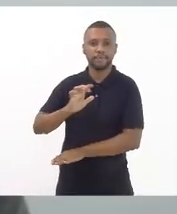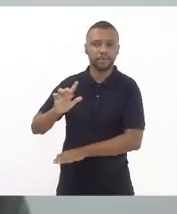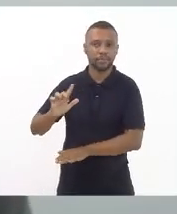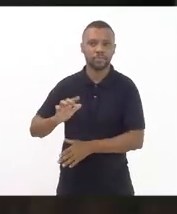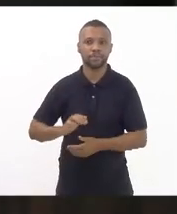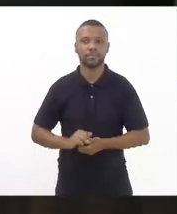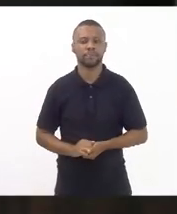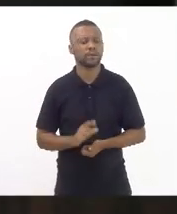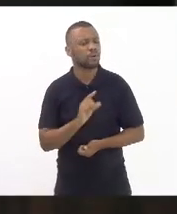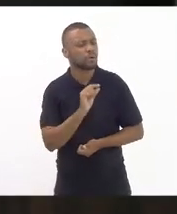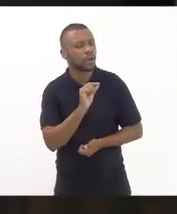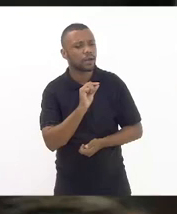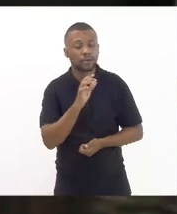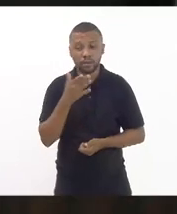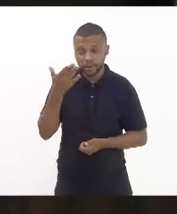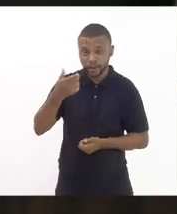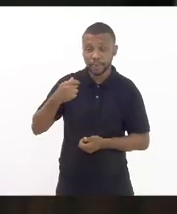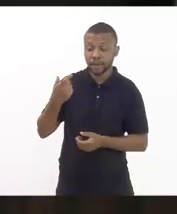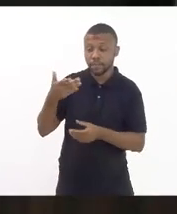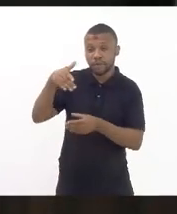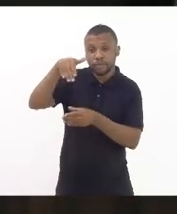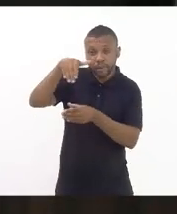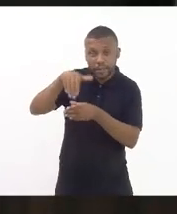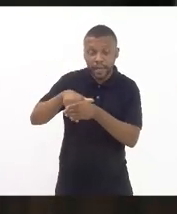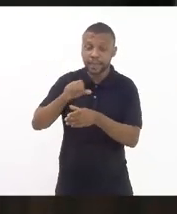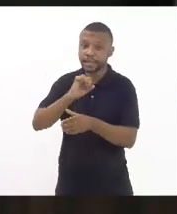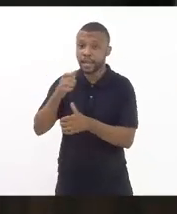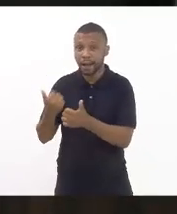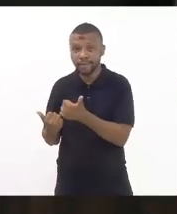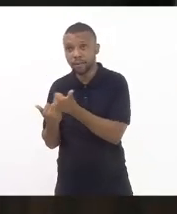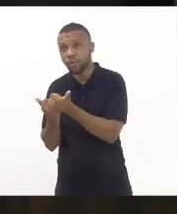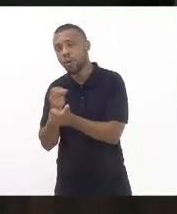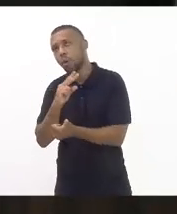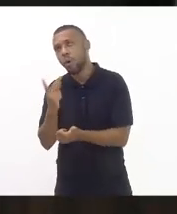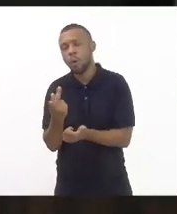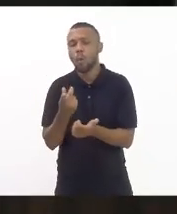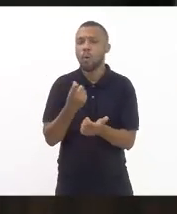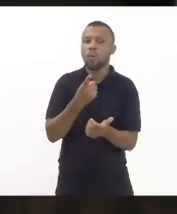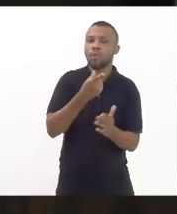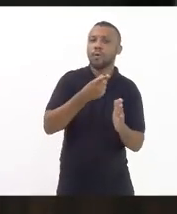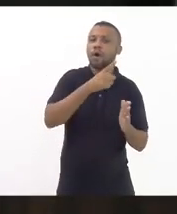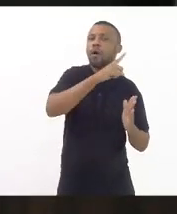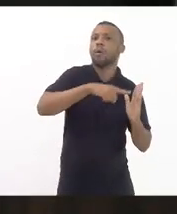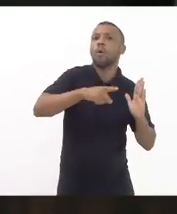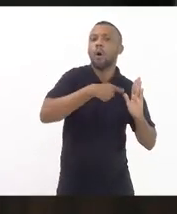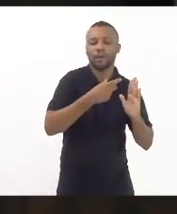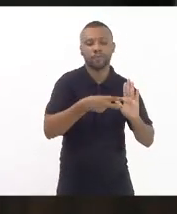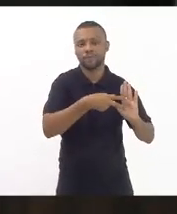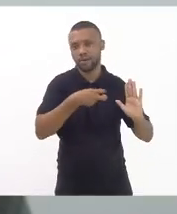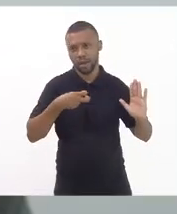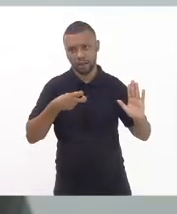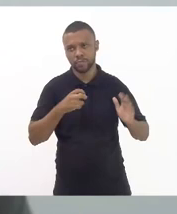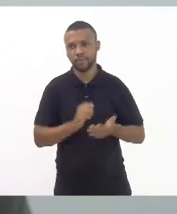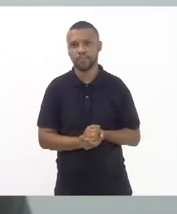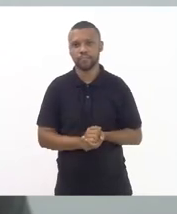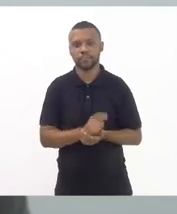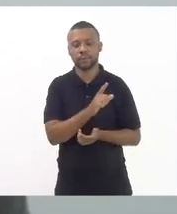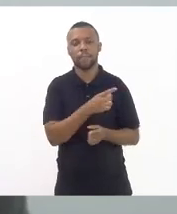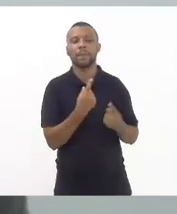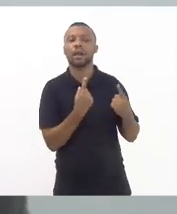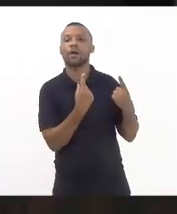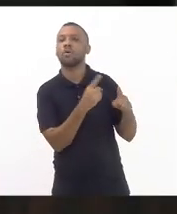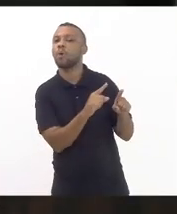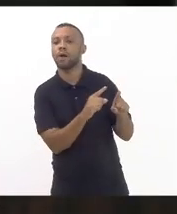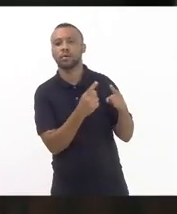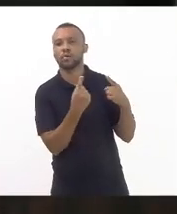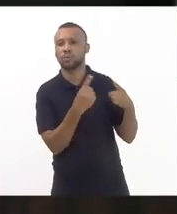Oi? Vossa Excelência terá que votar pela manutenção do veto ou derrubada do veto? Pela derrubada, senhor